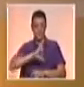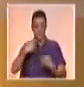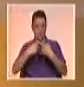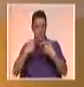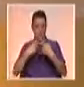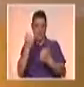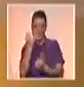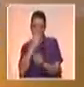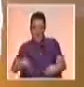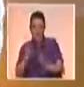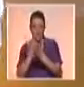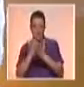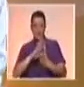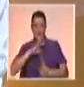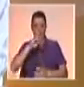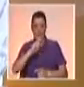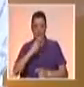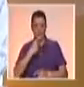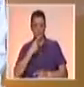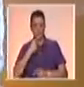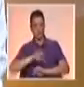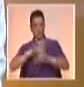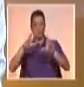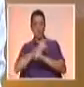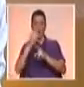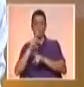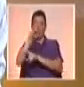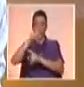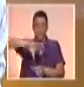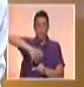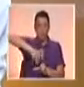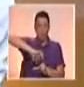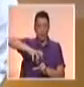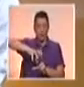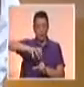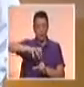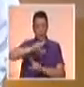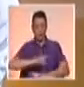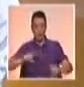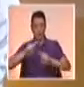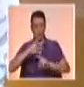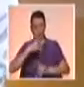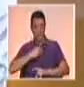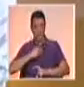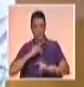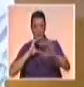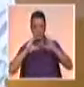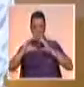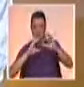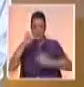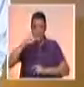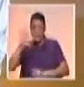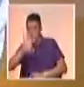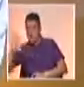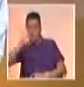coleguinha no infantário e que a mãe disse, eu percebi perfeitamente, porque ele apontou-me para a torneira. Quer dizer, a criança quando quer comunicar, eles têm que arranjar maneira, porque